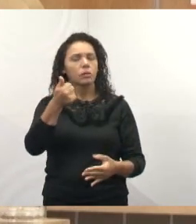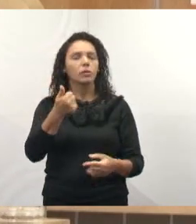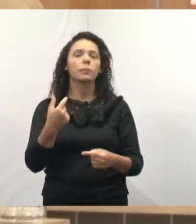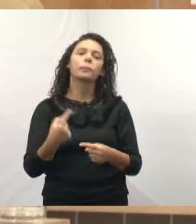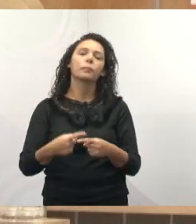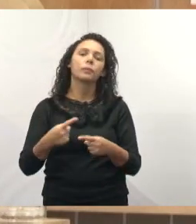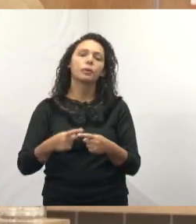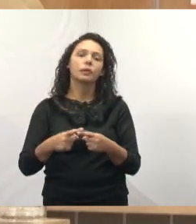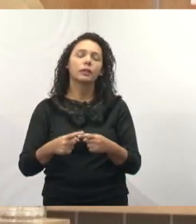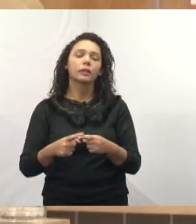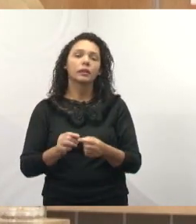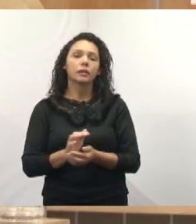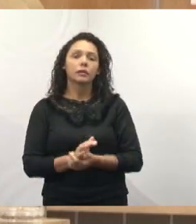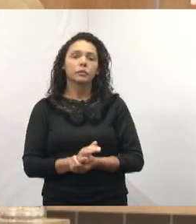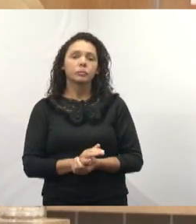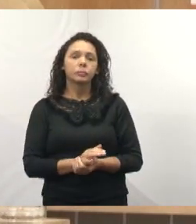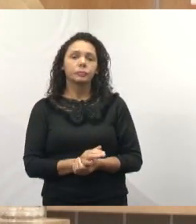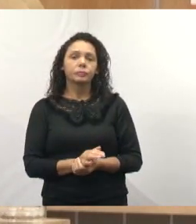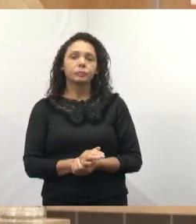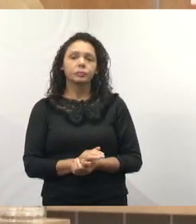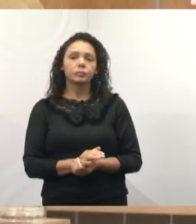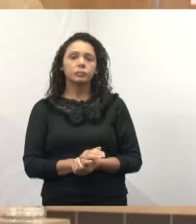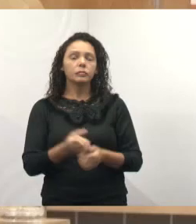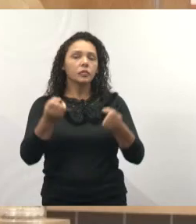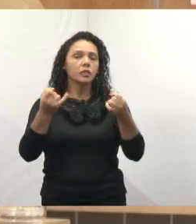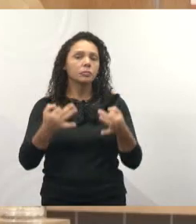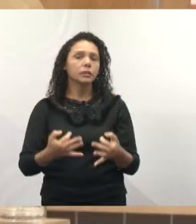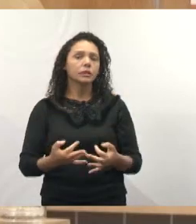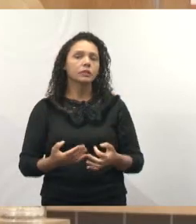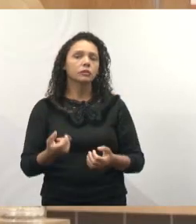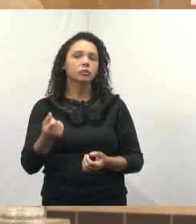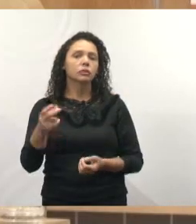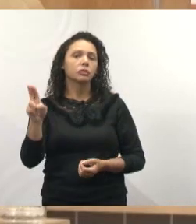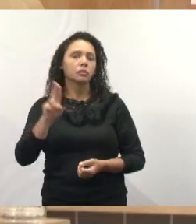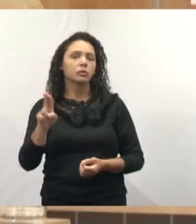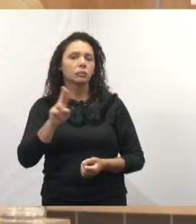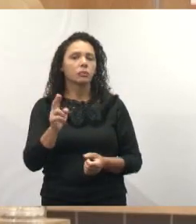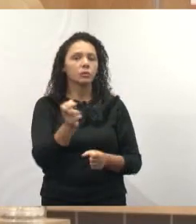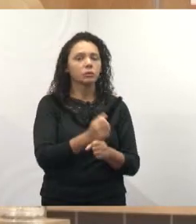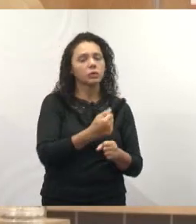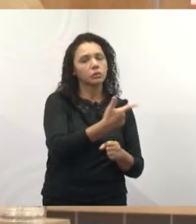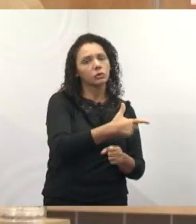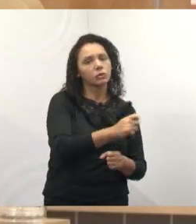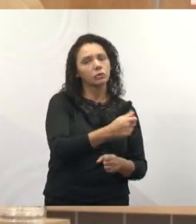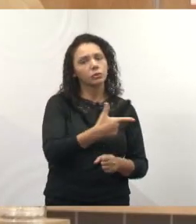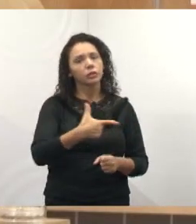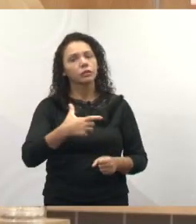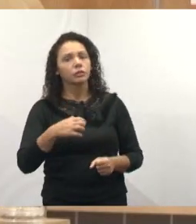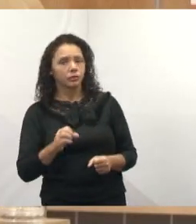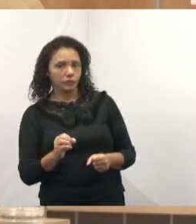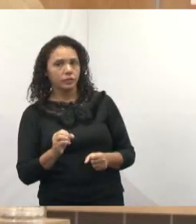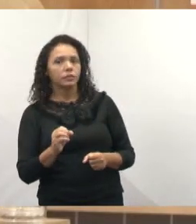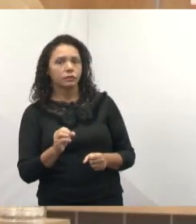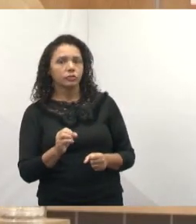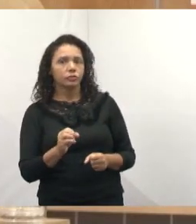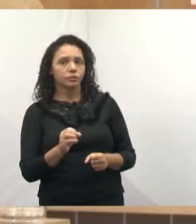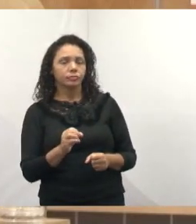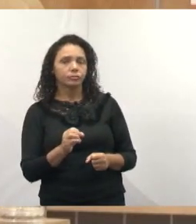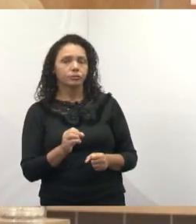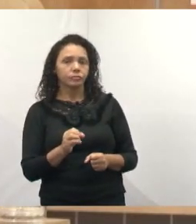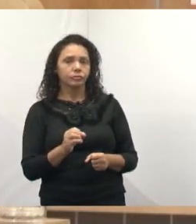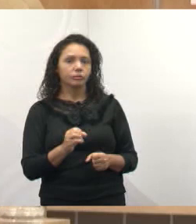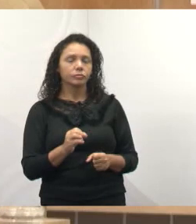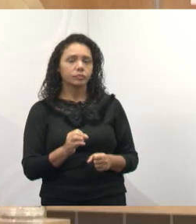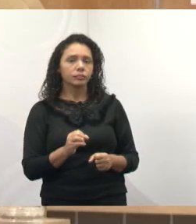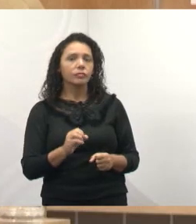à prestação de contas do exercício de 2020, até por toda a problemática e pela especificidade